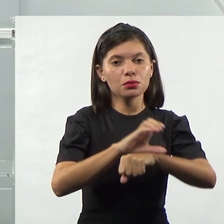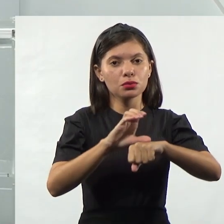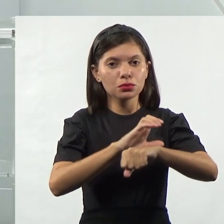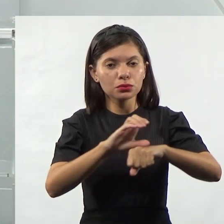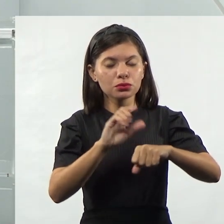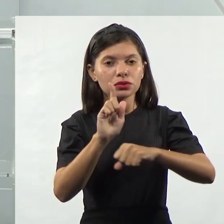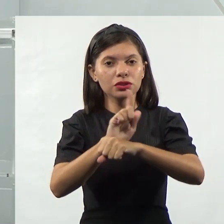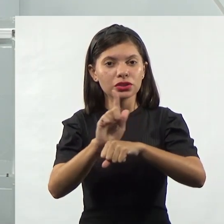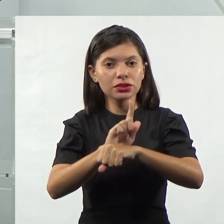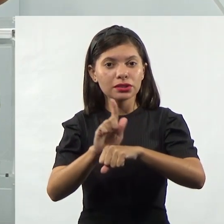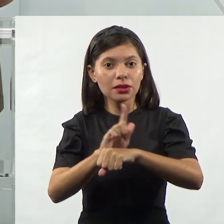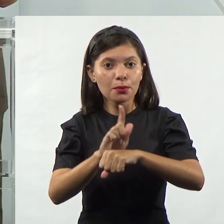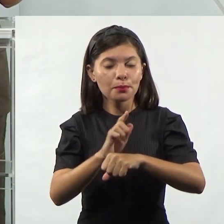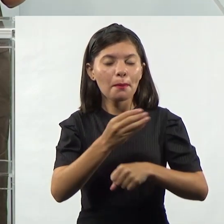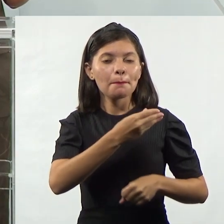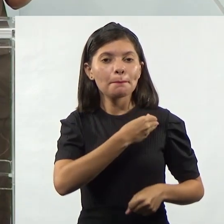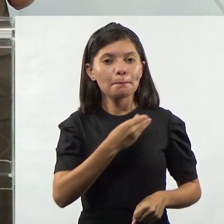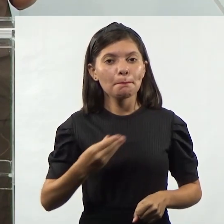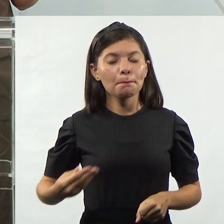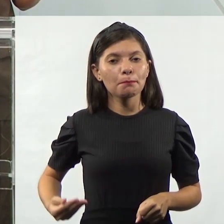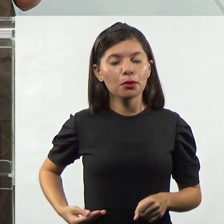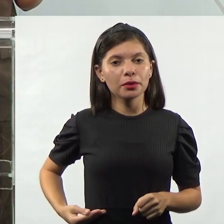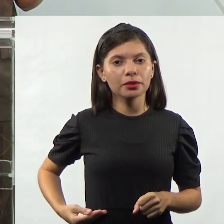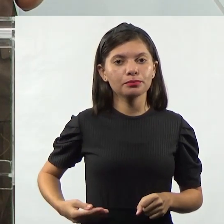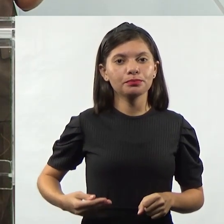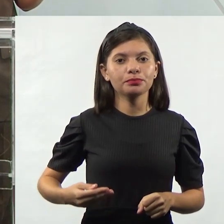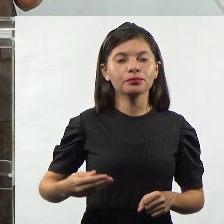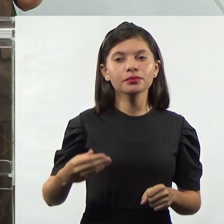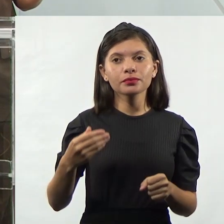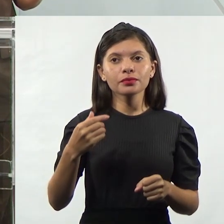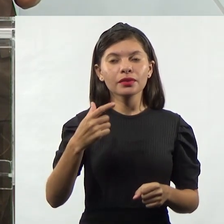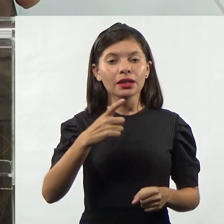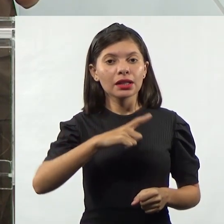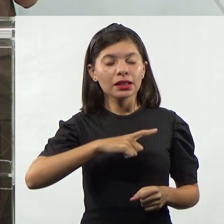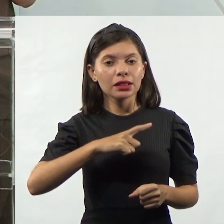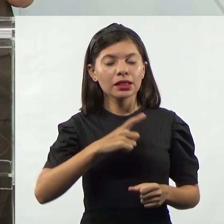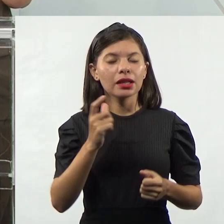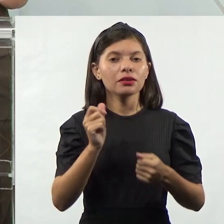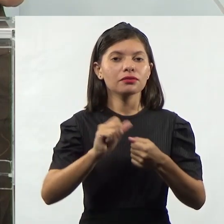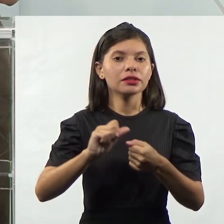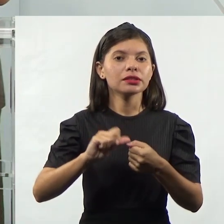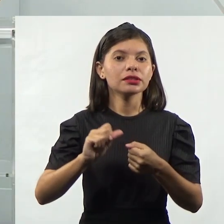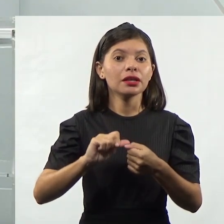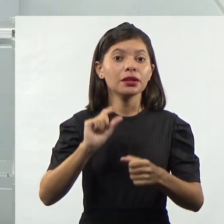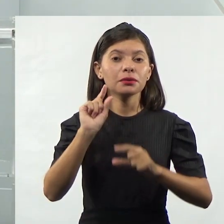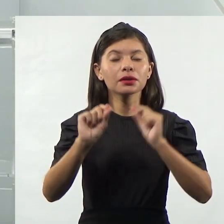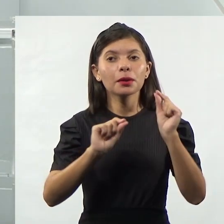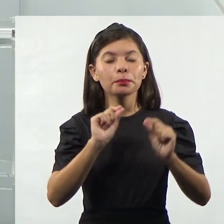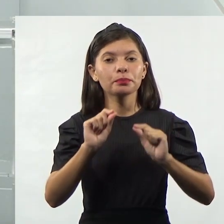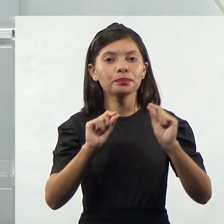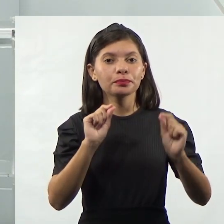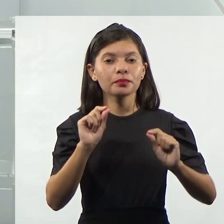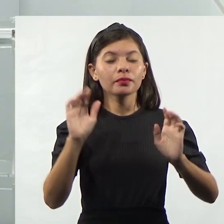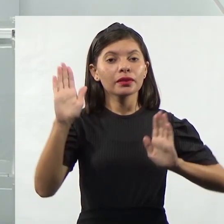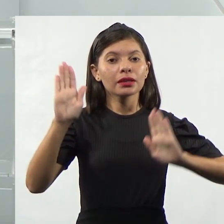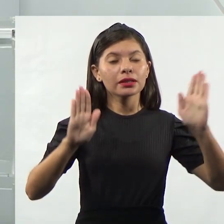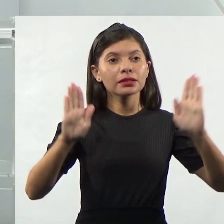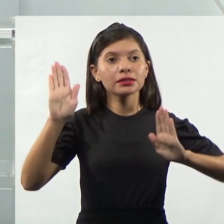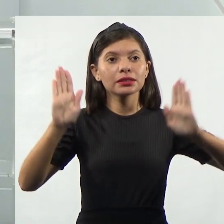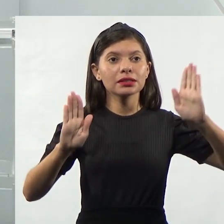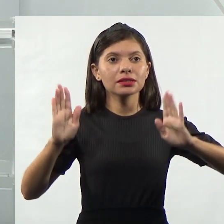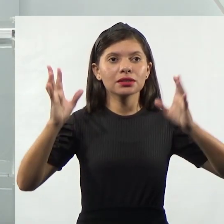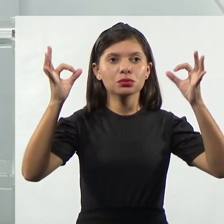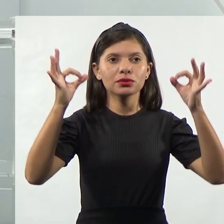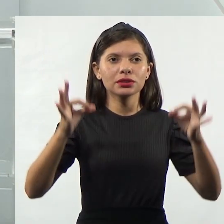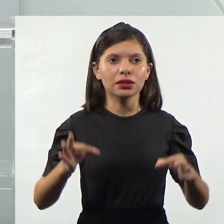pública. Então, a gente tem que, em regra, fazer as licitações ou fazer a contratação direta de maneira